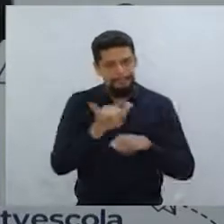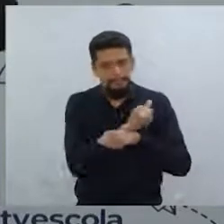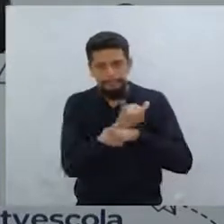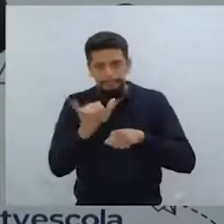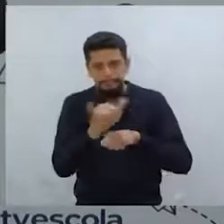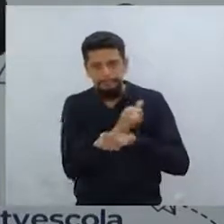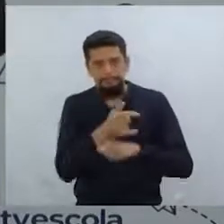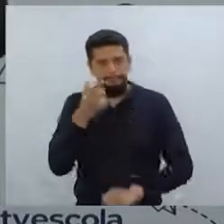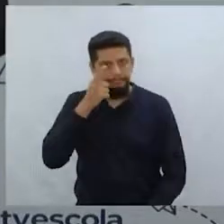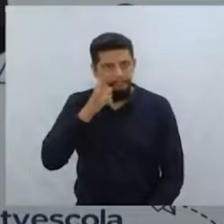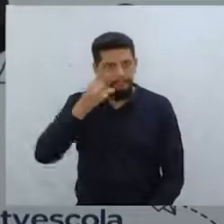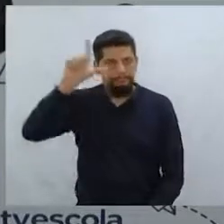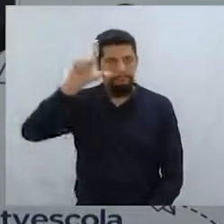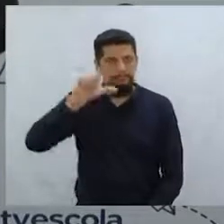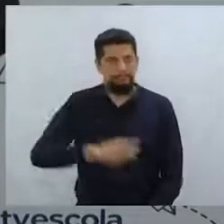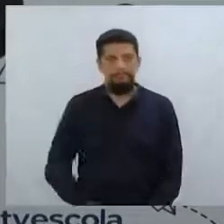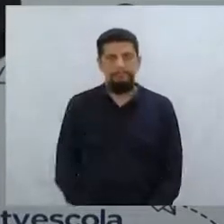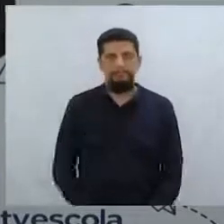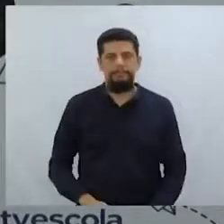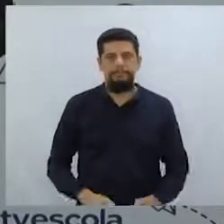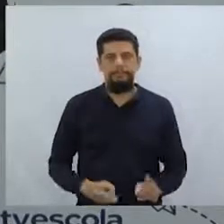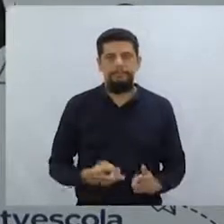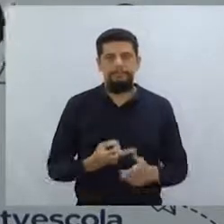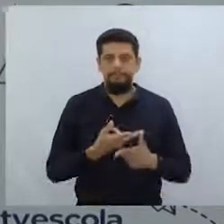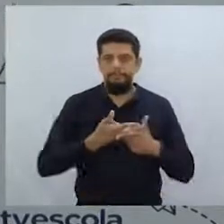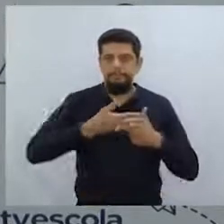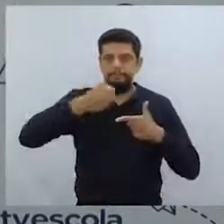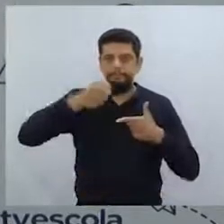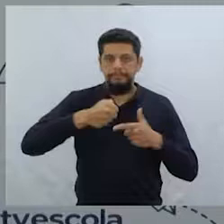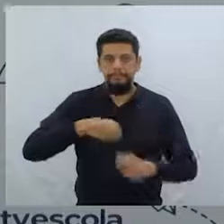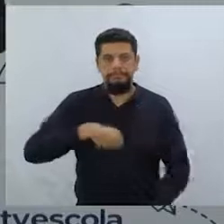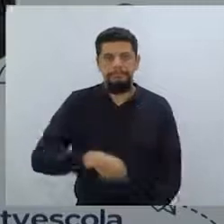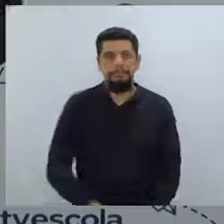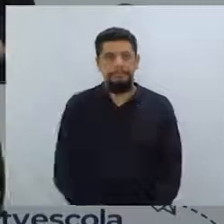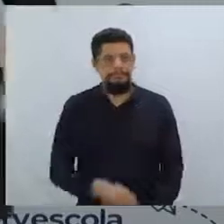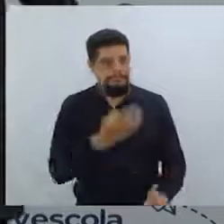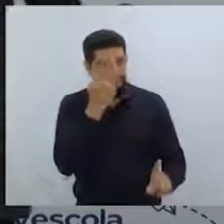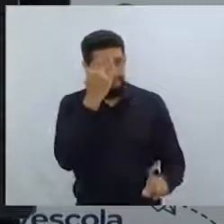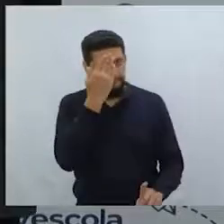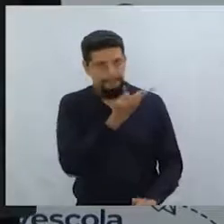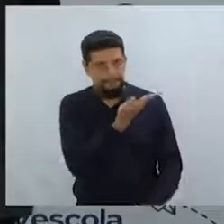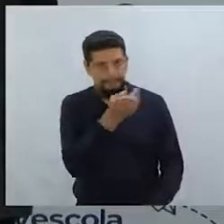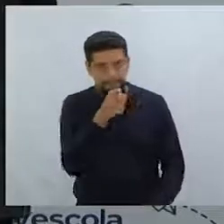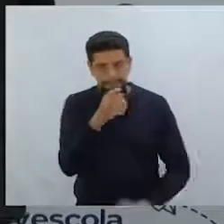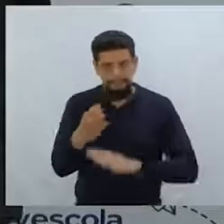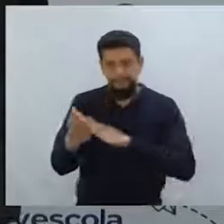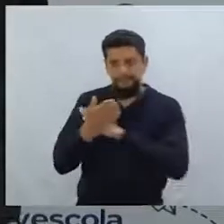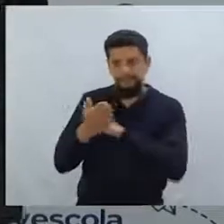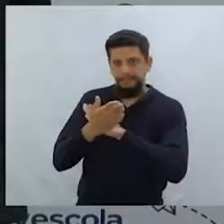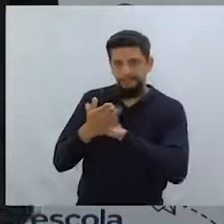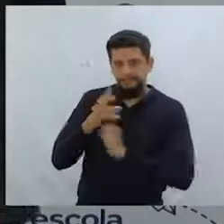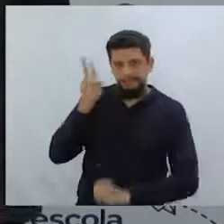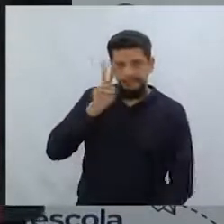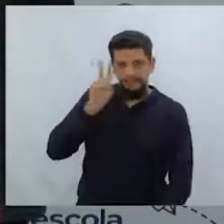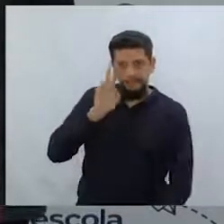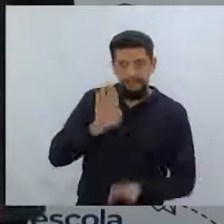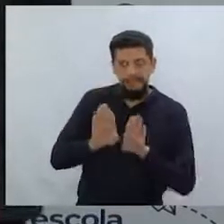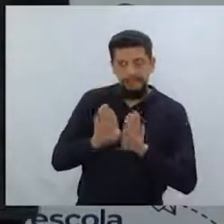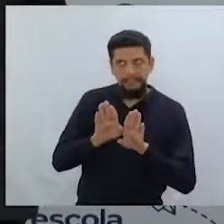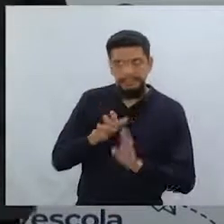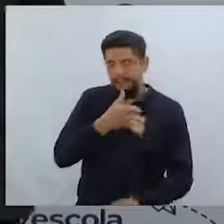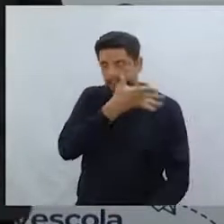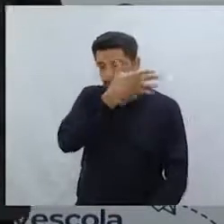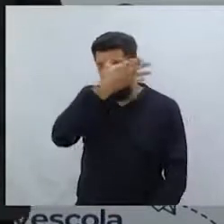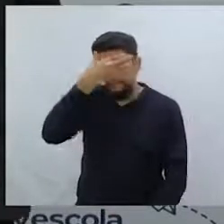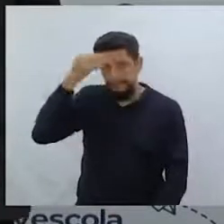nas estratégias e conseguiu ganhar do Max. Muito bem, muito obrigado aí, crianças, por me ajudarem aqui a lembrar, porque a